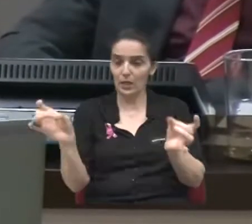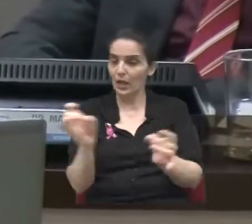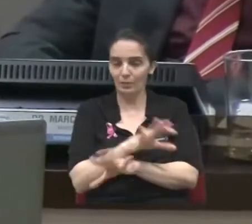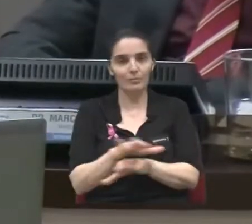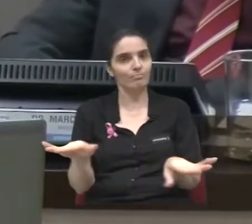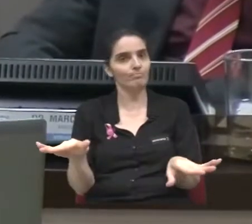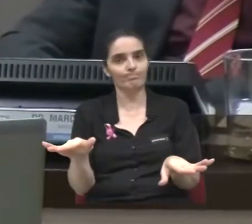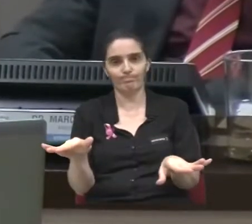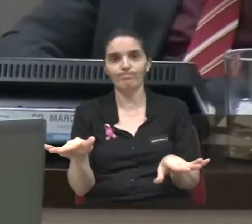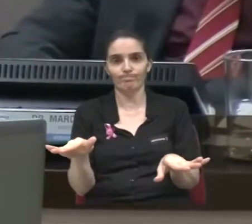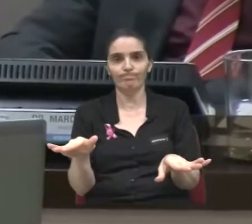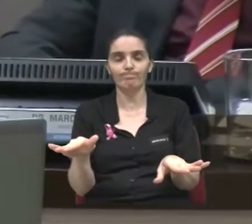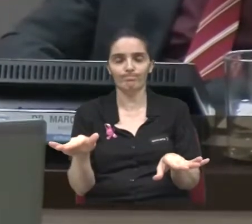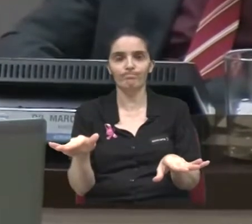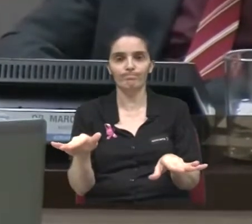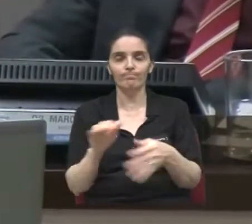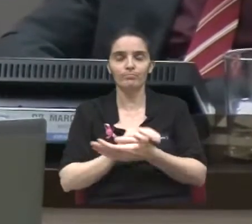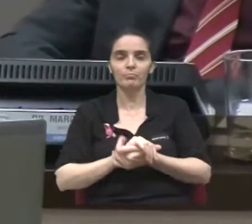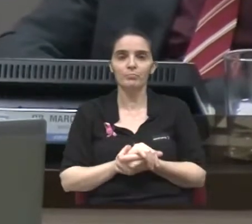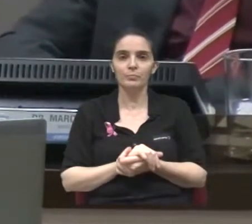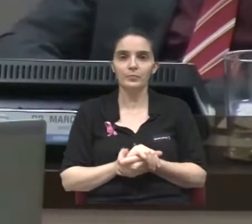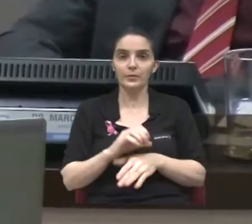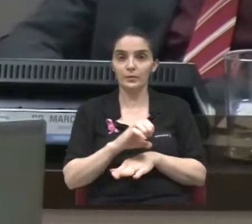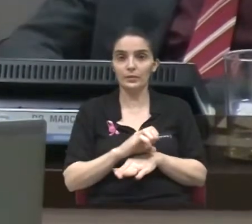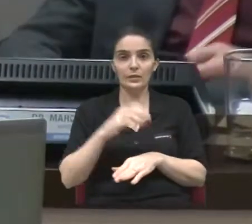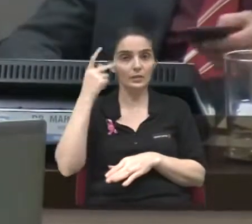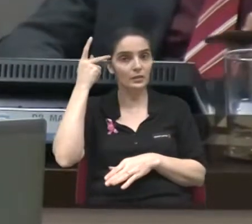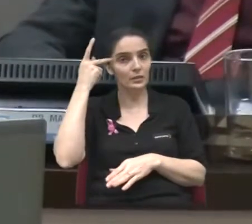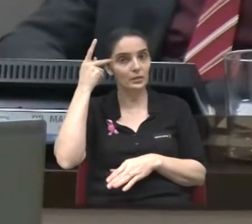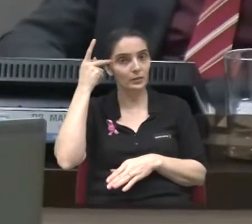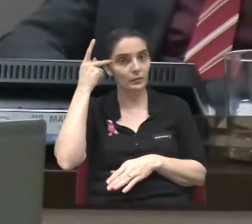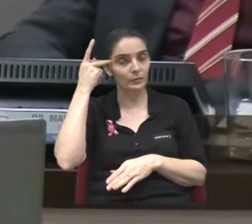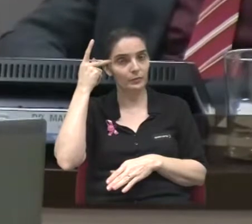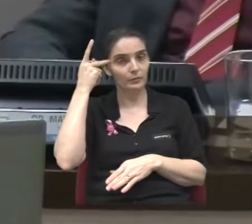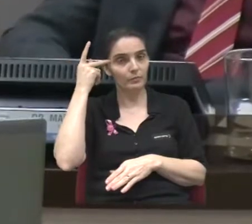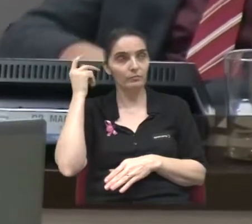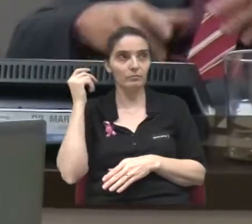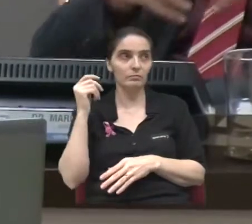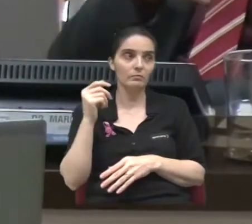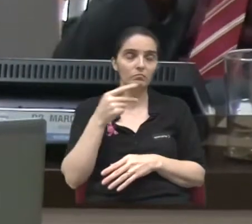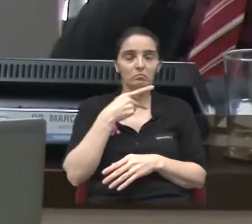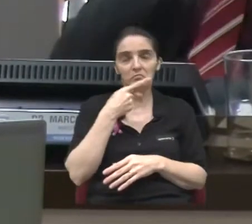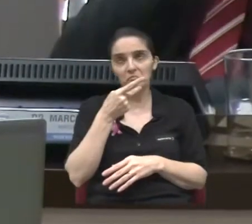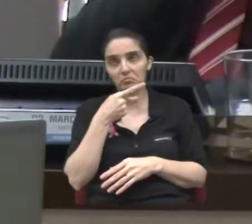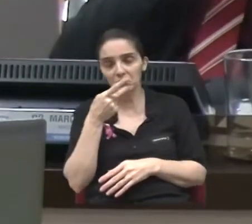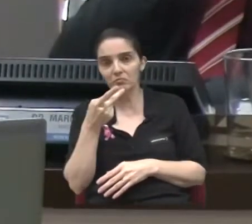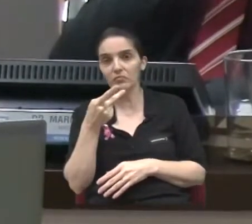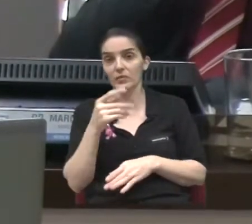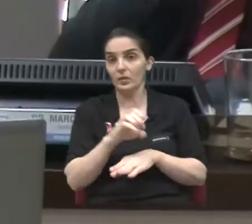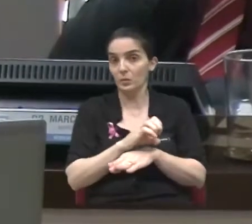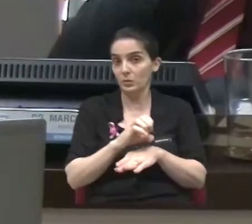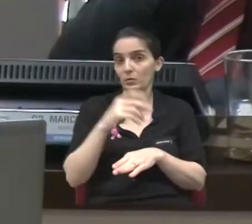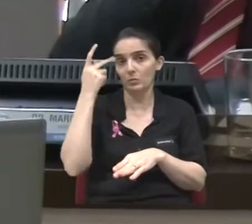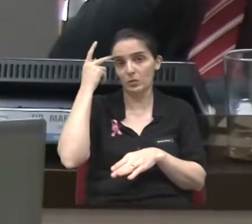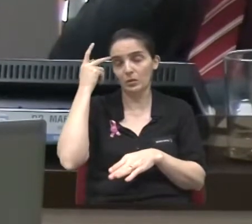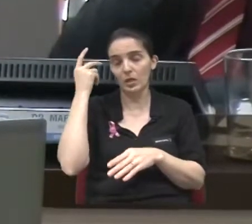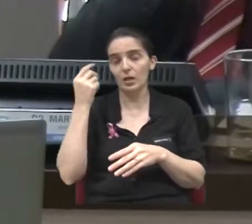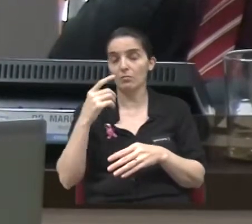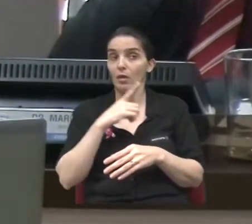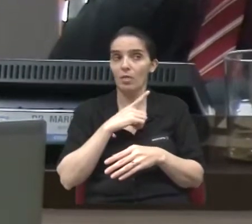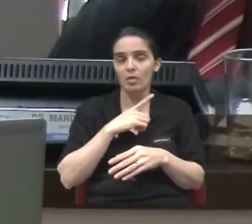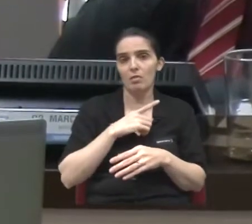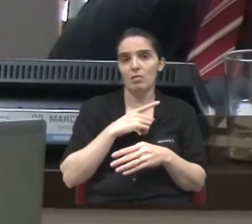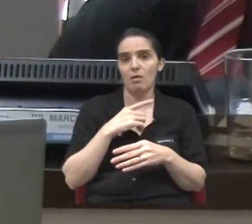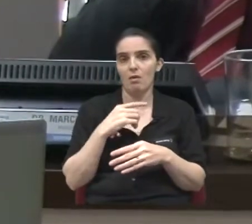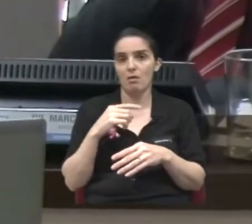essa questão, por exemplo, o Estado de São Paulo, como um Estado teoricamente bem provido de médicos, a gente sabe que não é